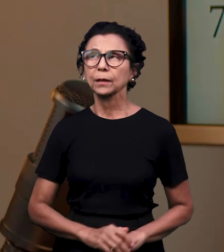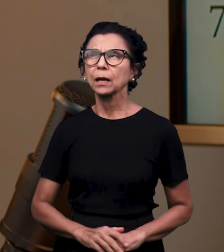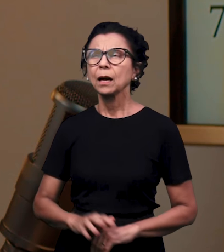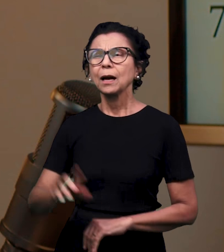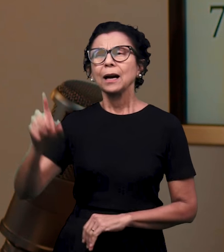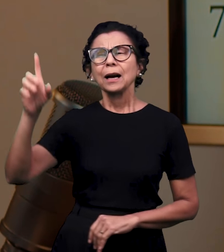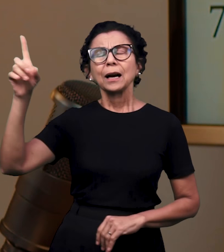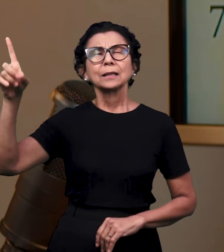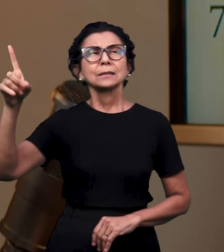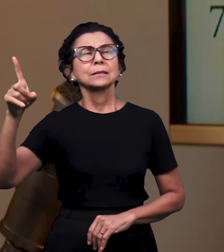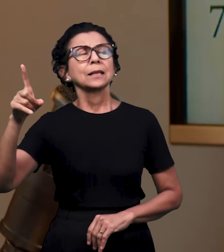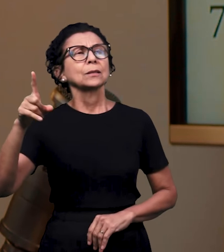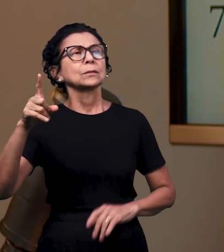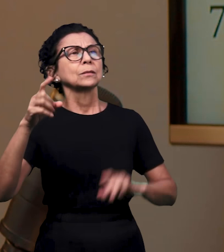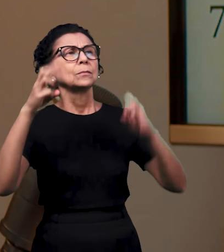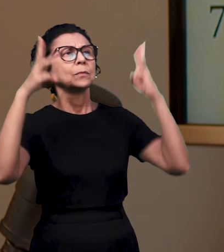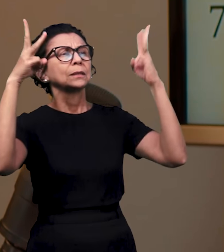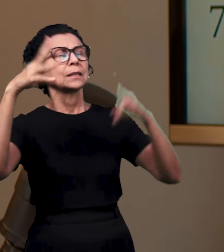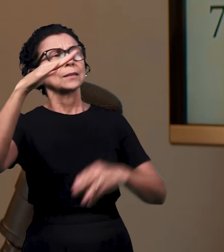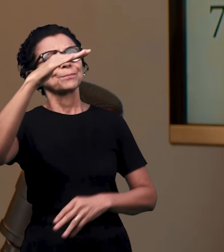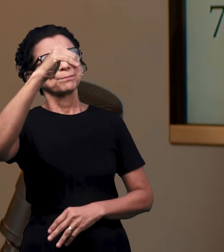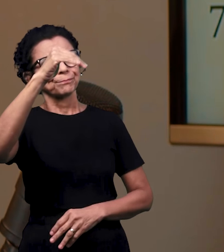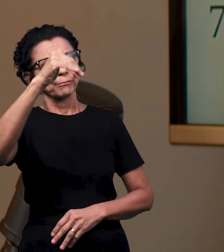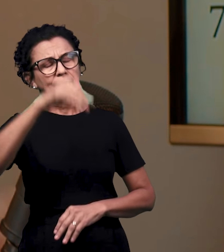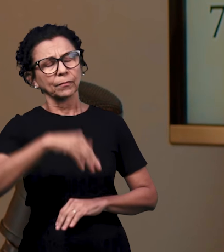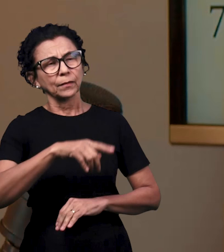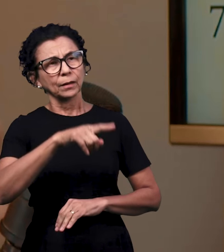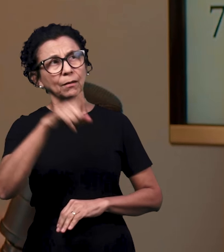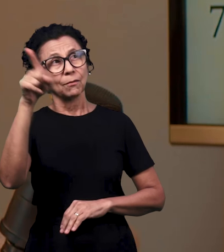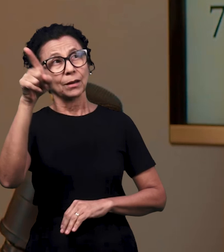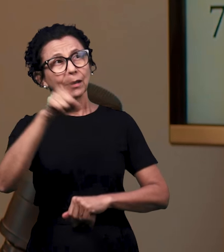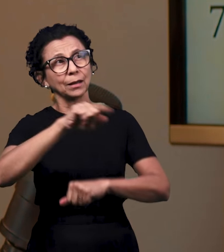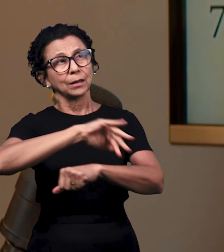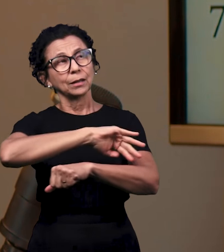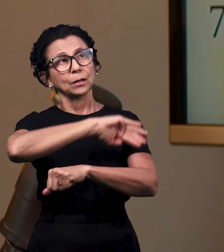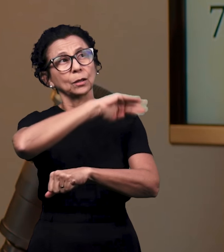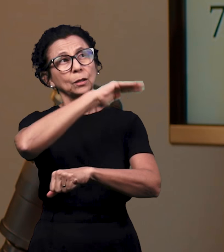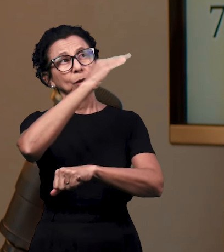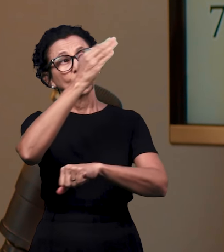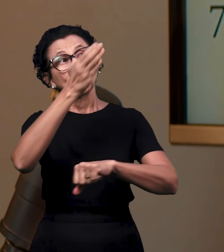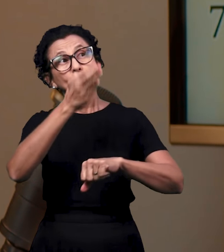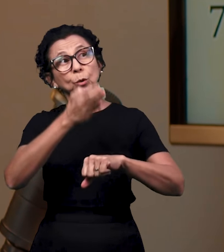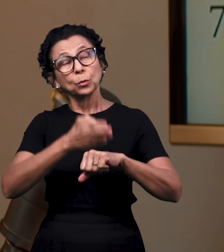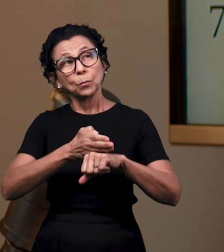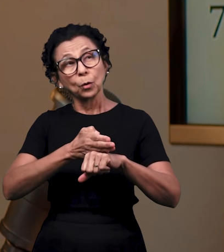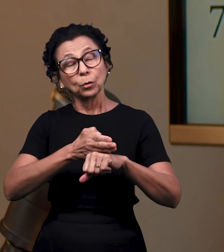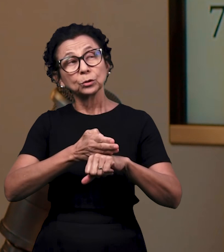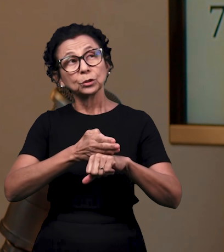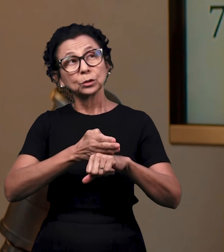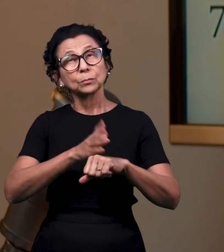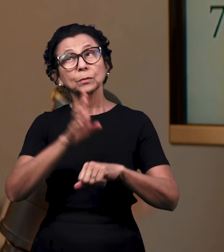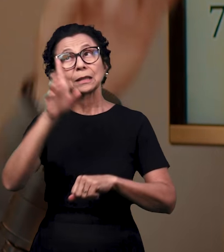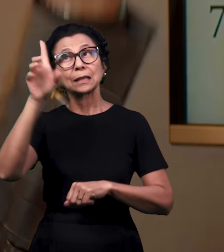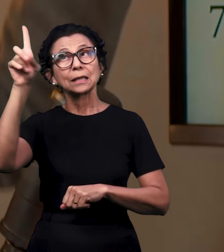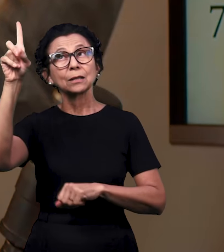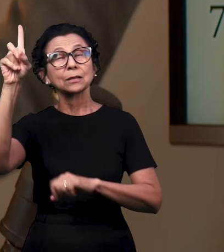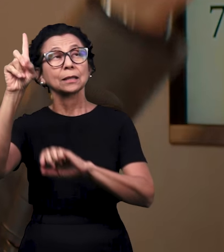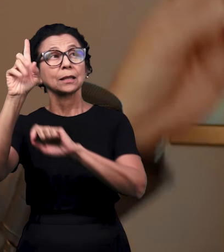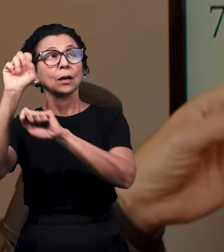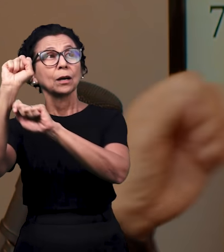para ali levar a ele conhecimento de mistérios. Então nós temos que entender